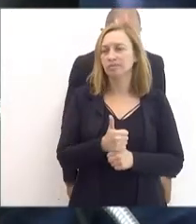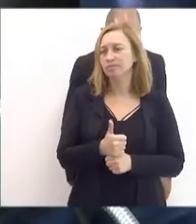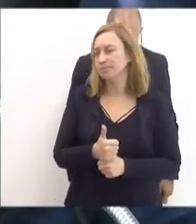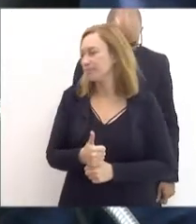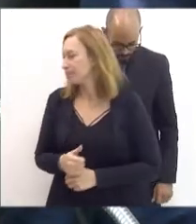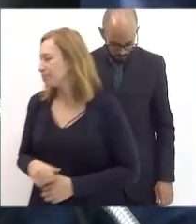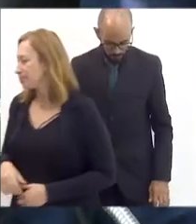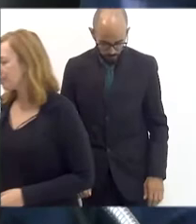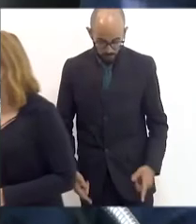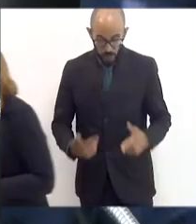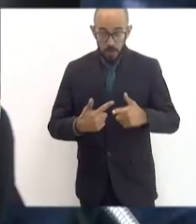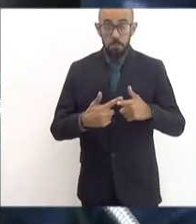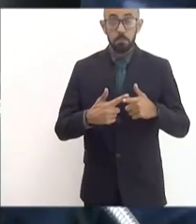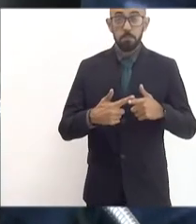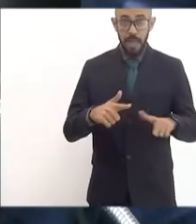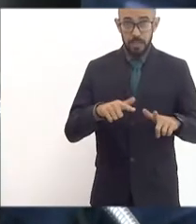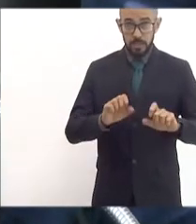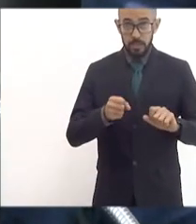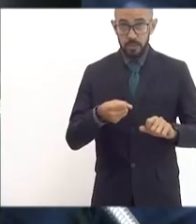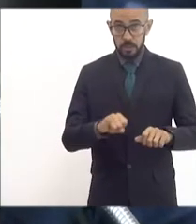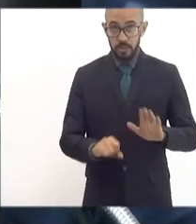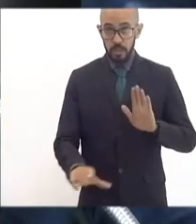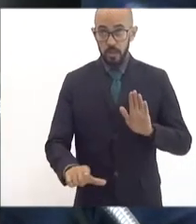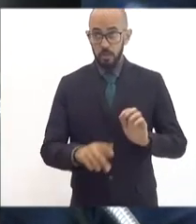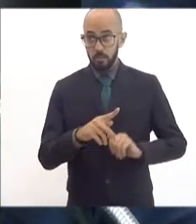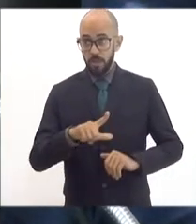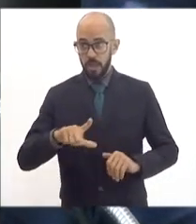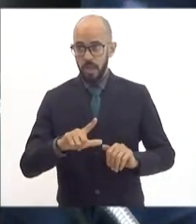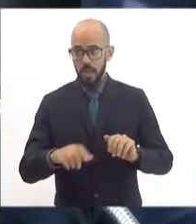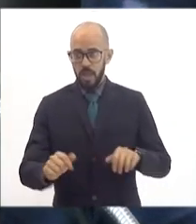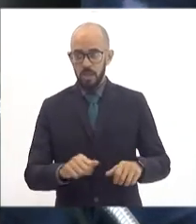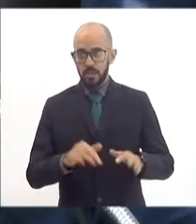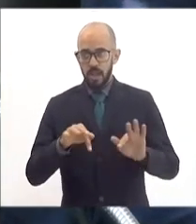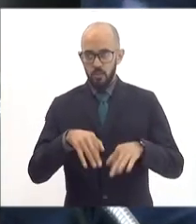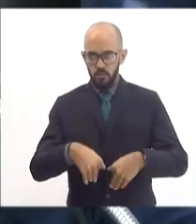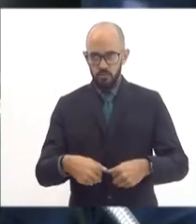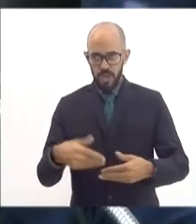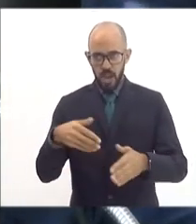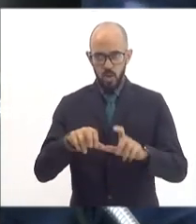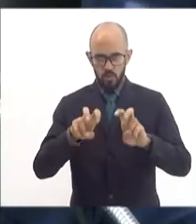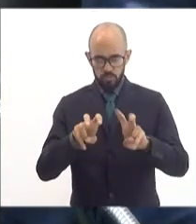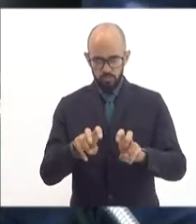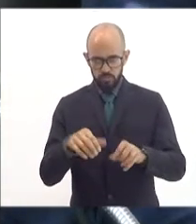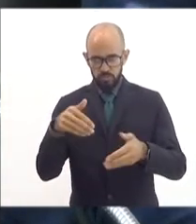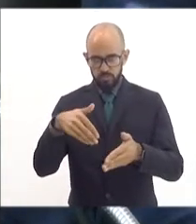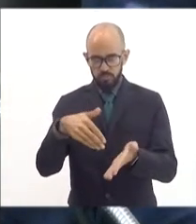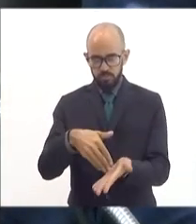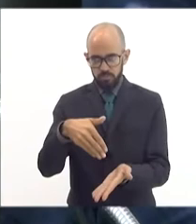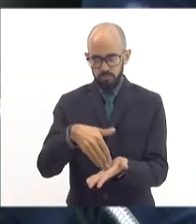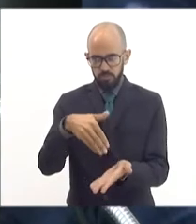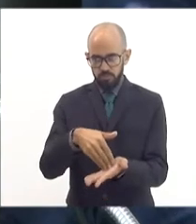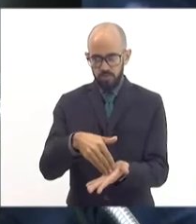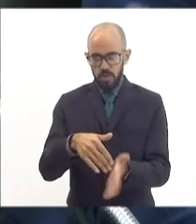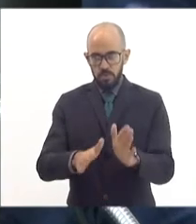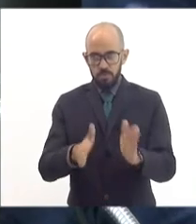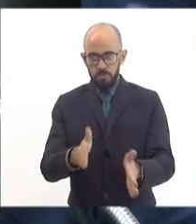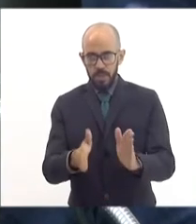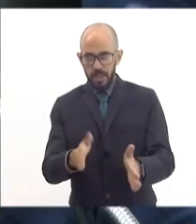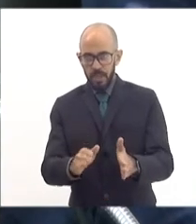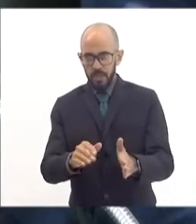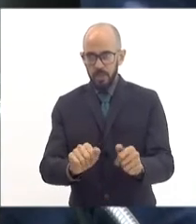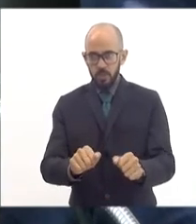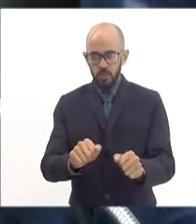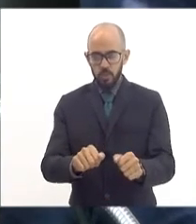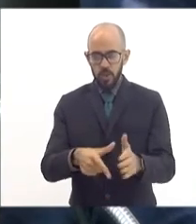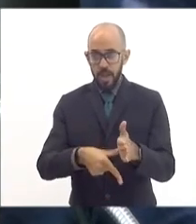Mas, se o projeto de lei está ficando lá no final da pauta, em período